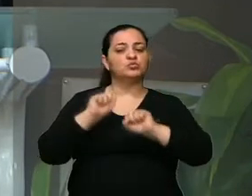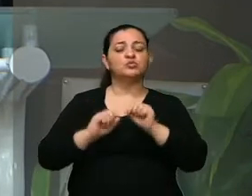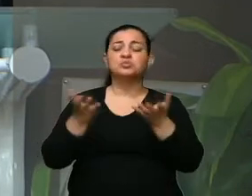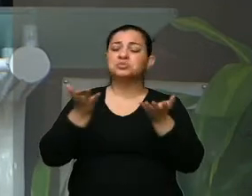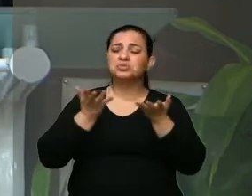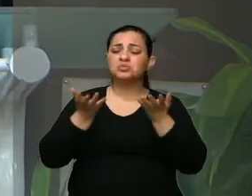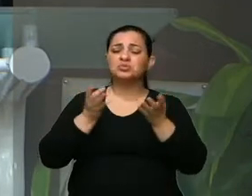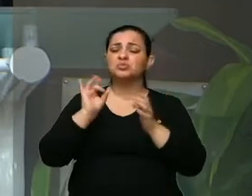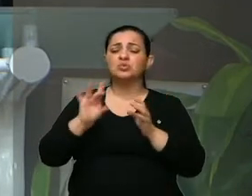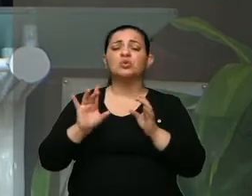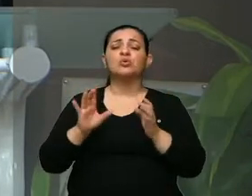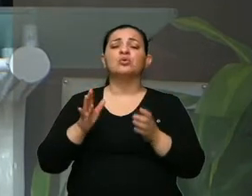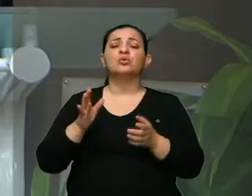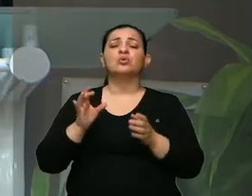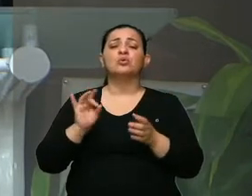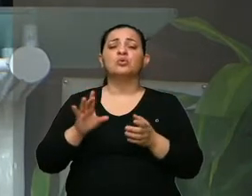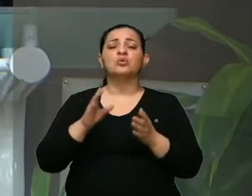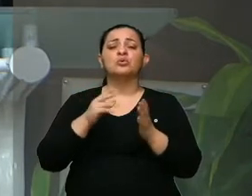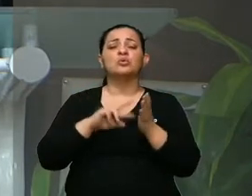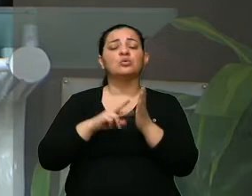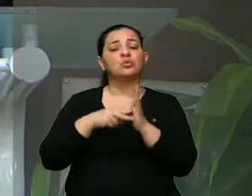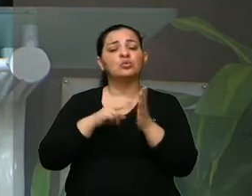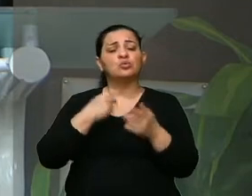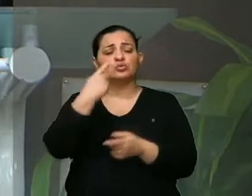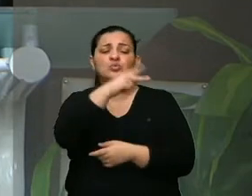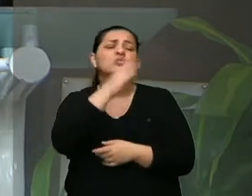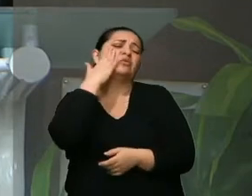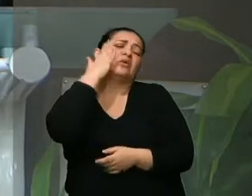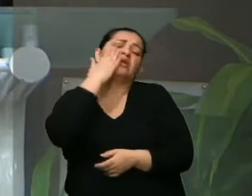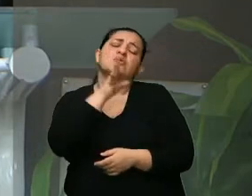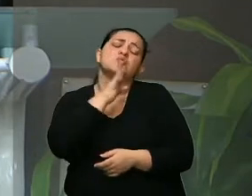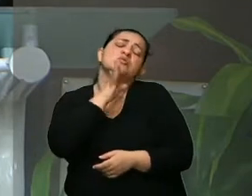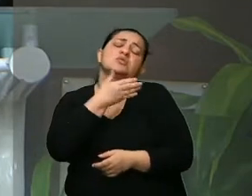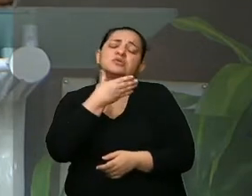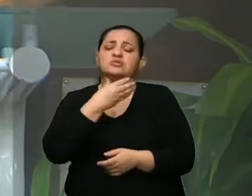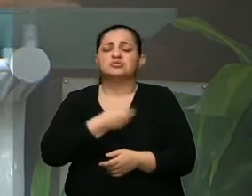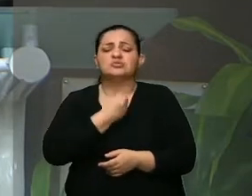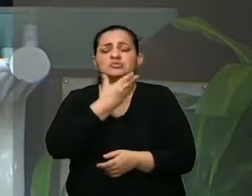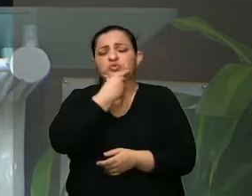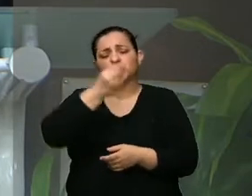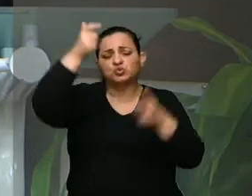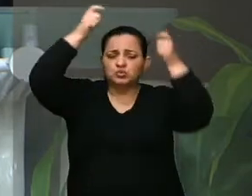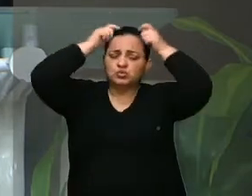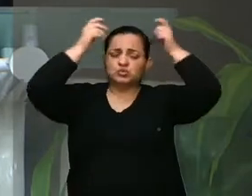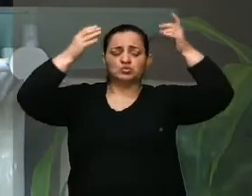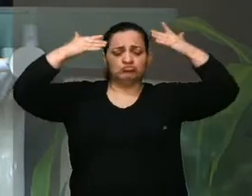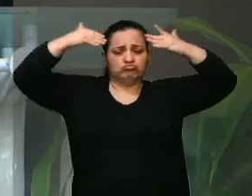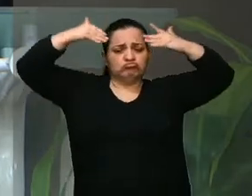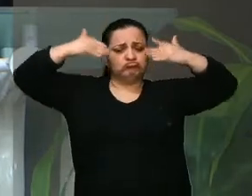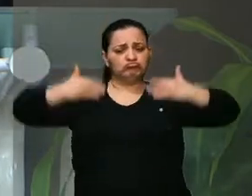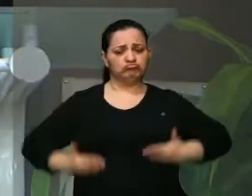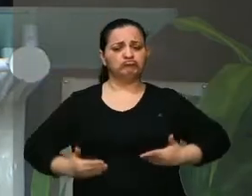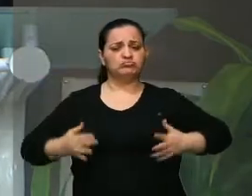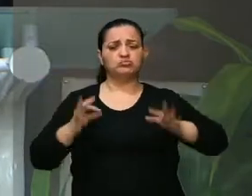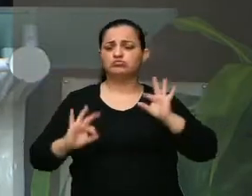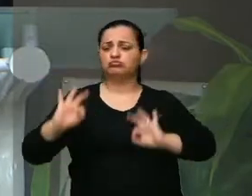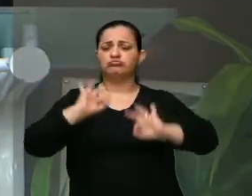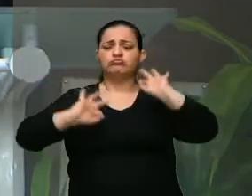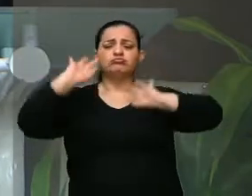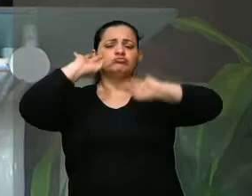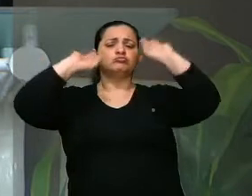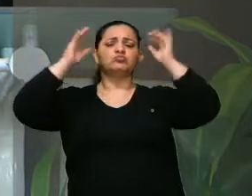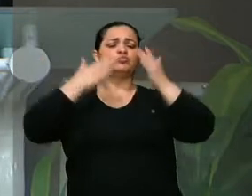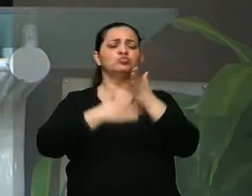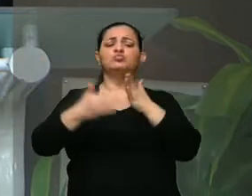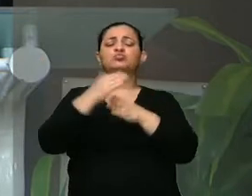quero ou você sabe a vontade do rei então pode me vesti me preparava aquilo que vocês